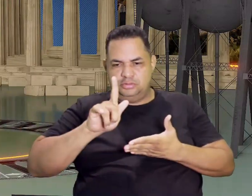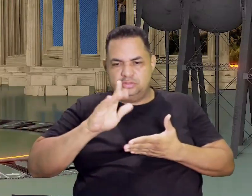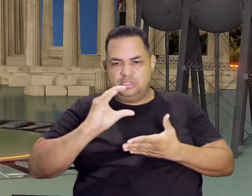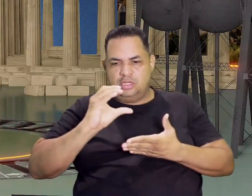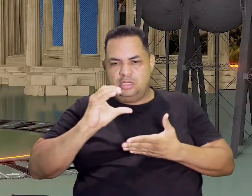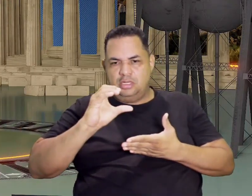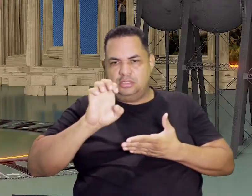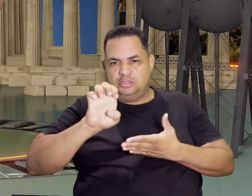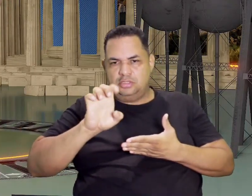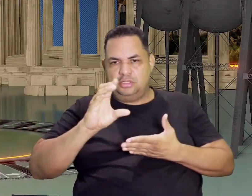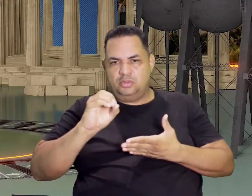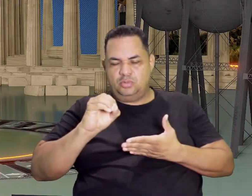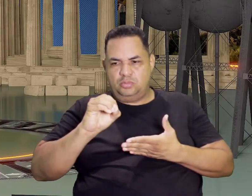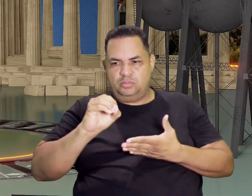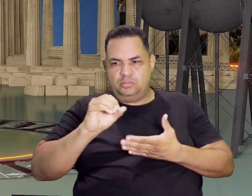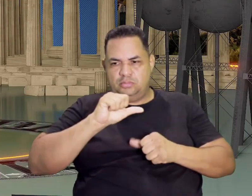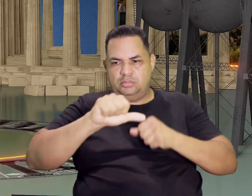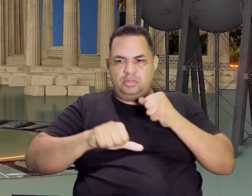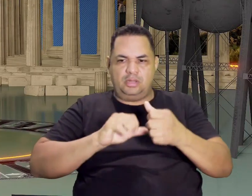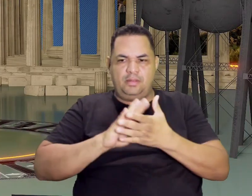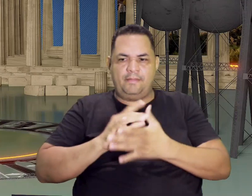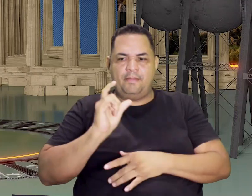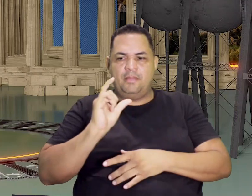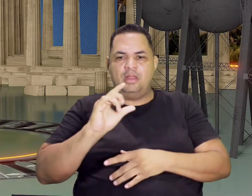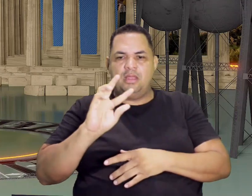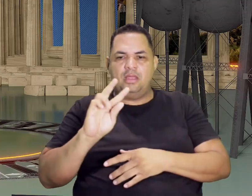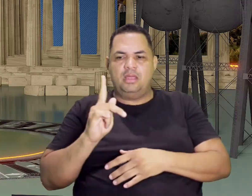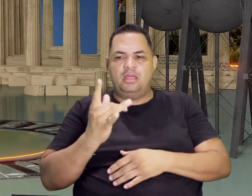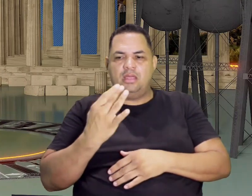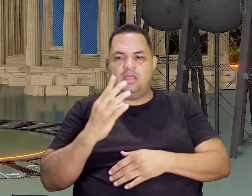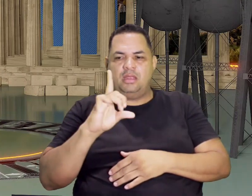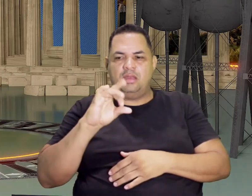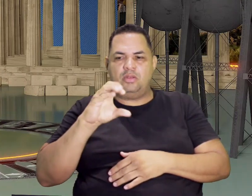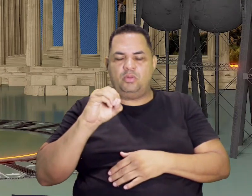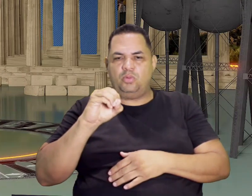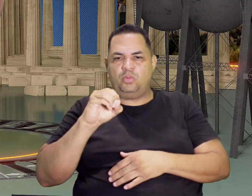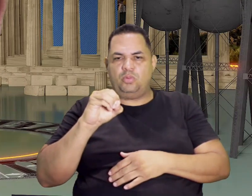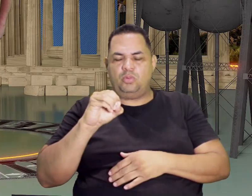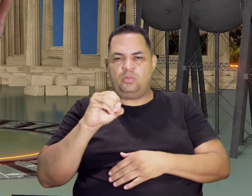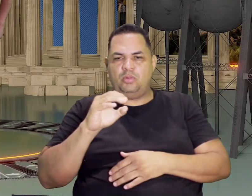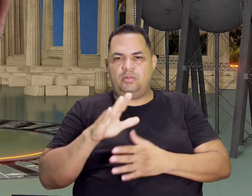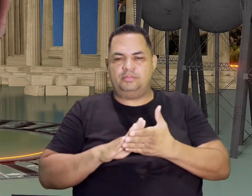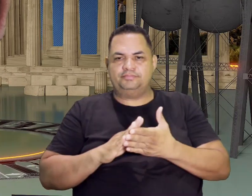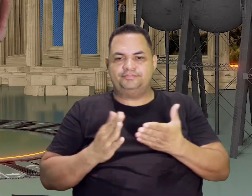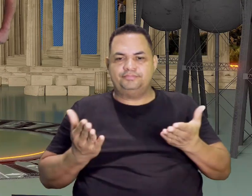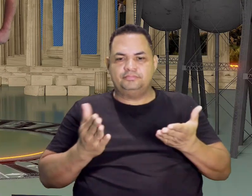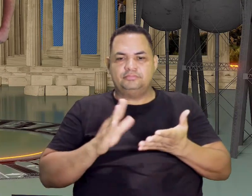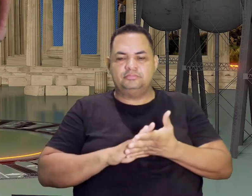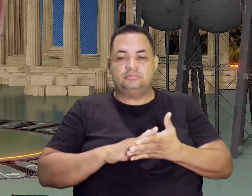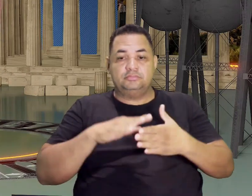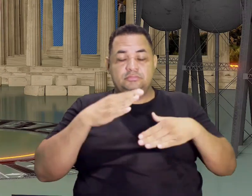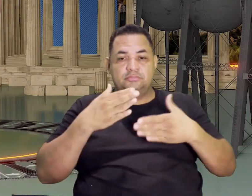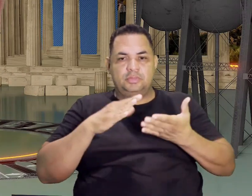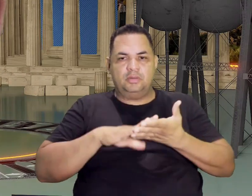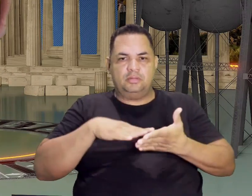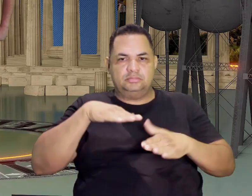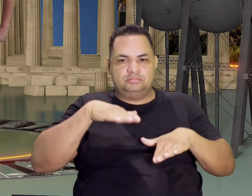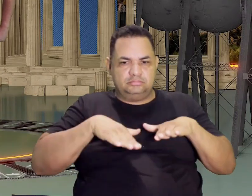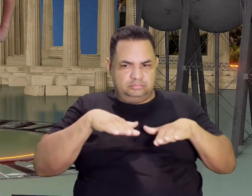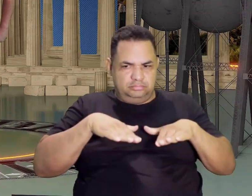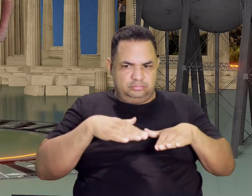Hélios, hélio. Então, assim, o Sol está no centro, não mais o... Então, onde eu estou pisando aqui, ó, como se